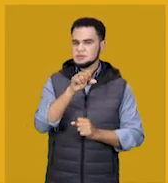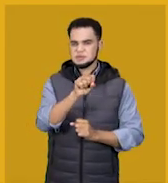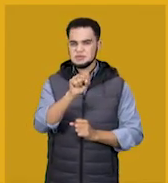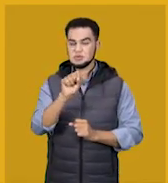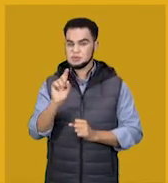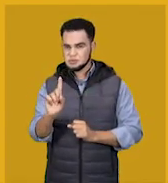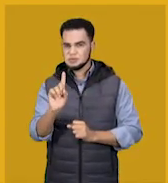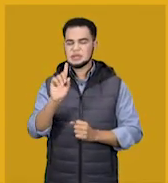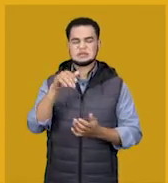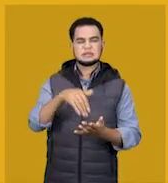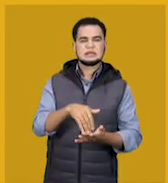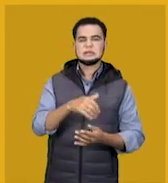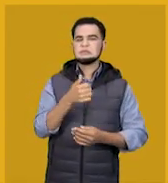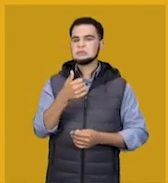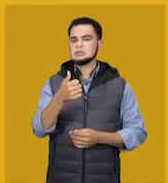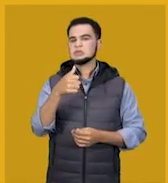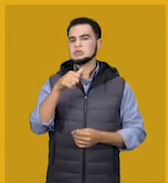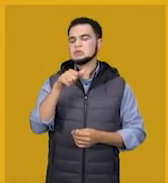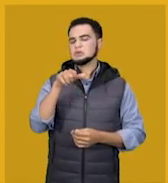1881 a